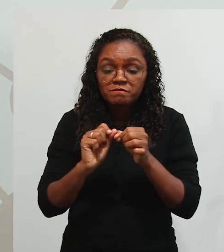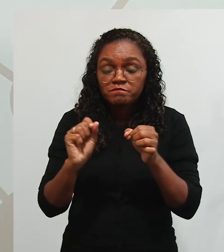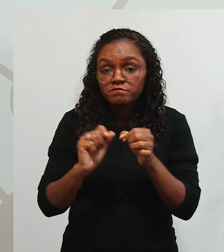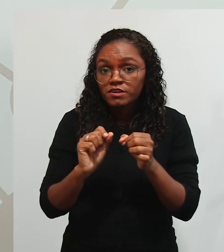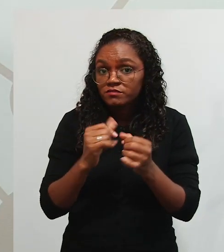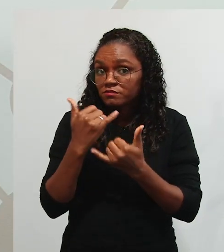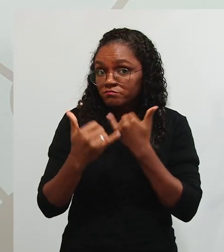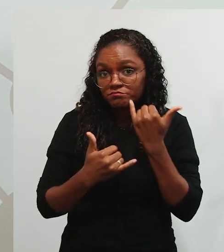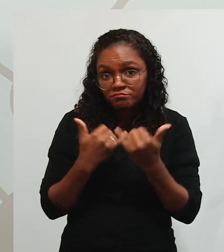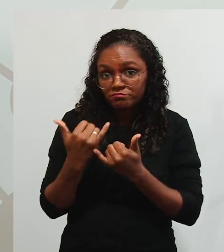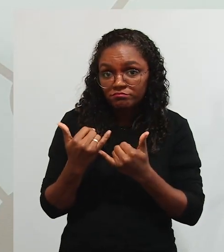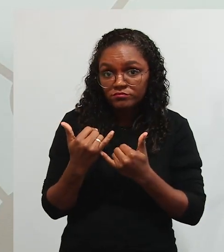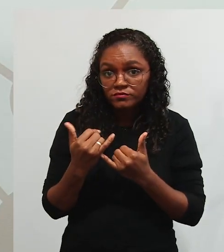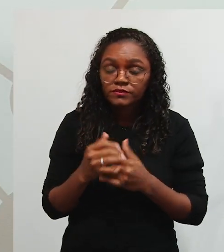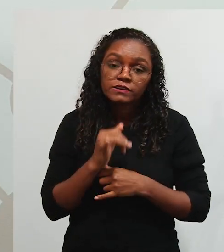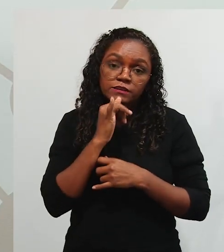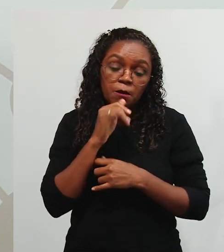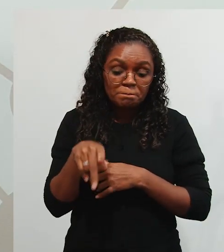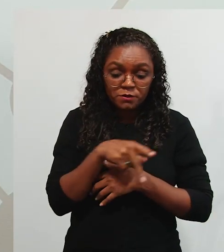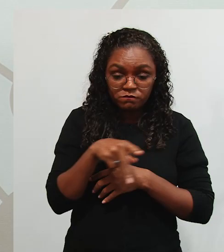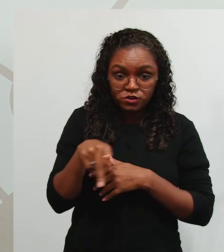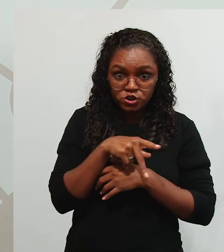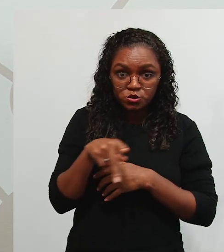Os professores da iniciação